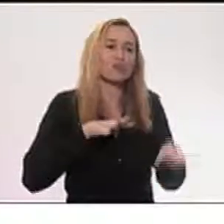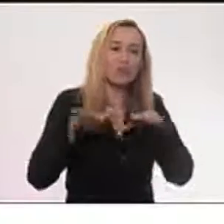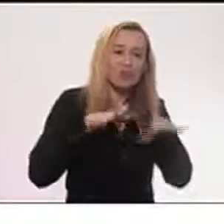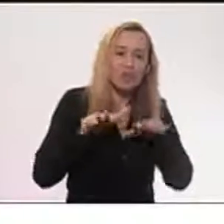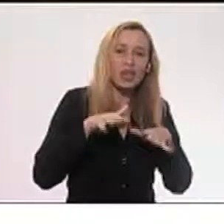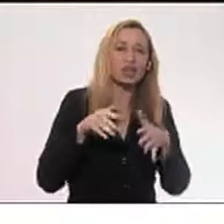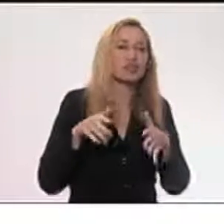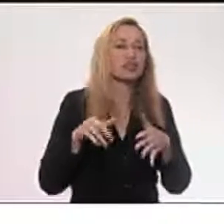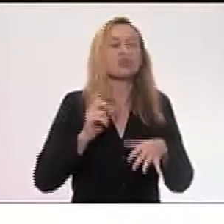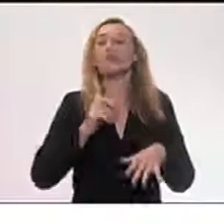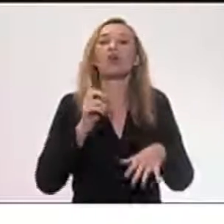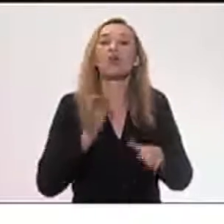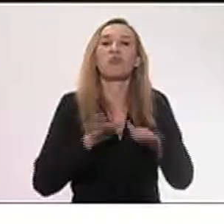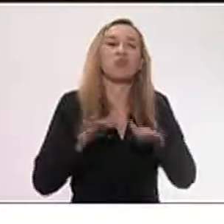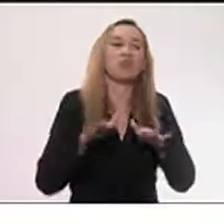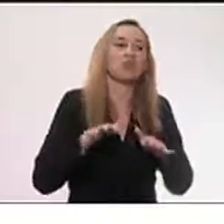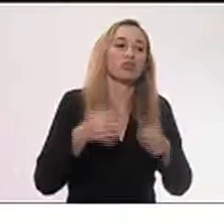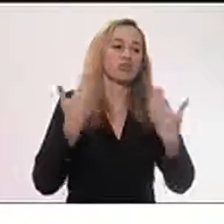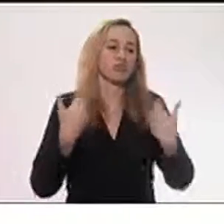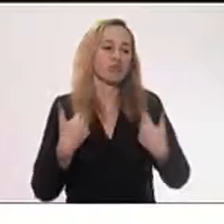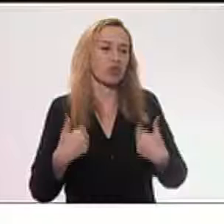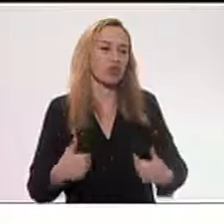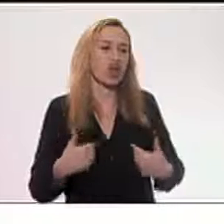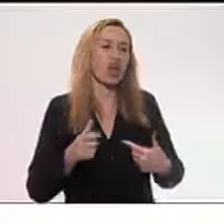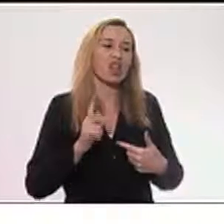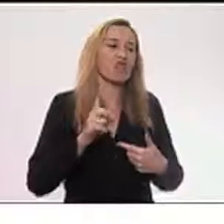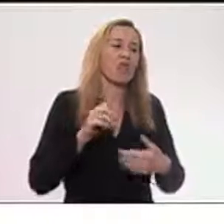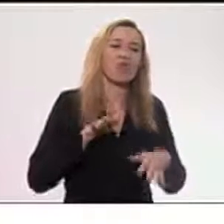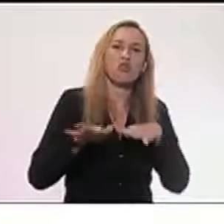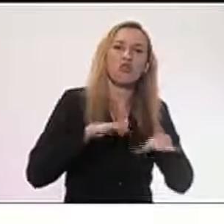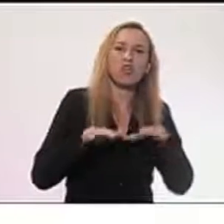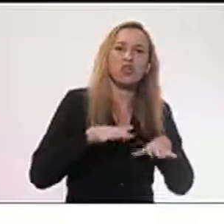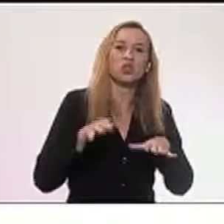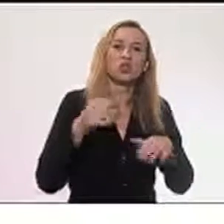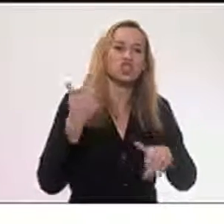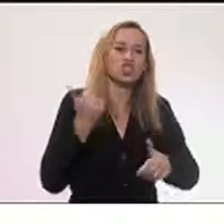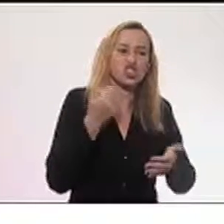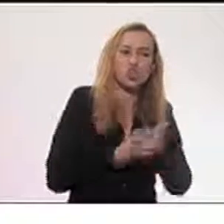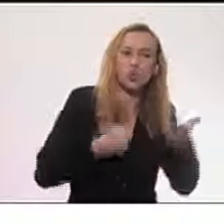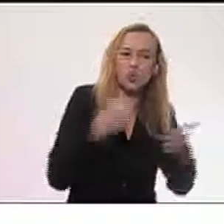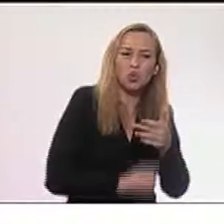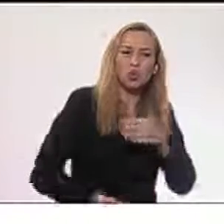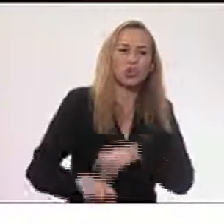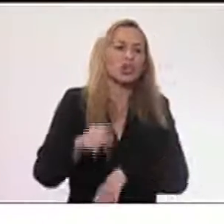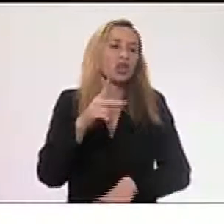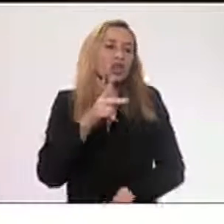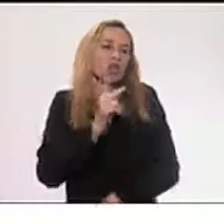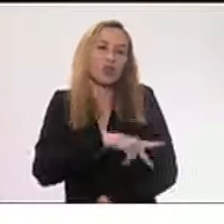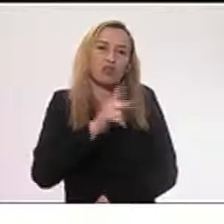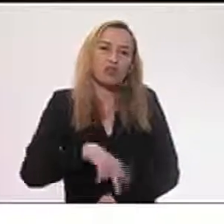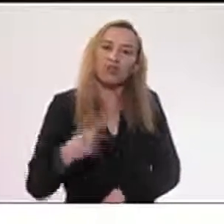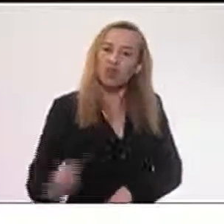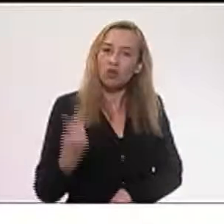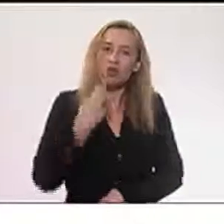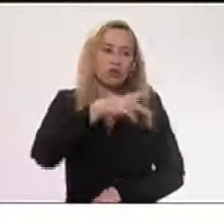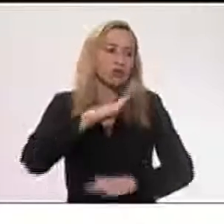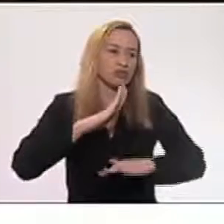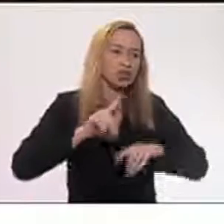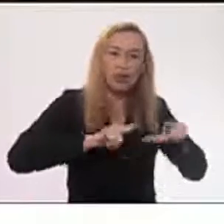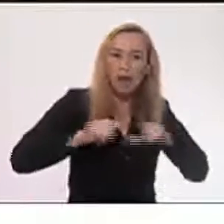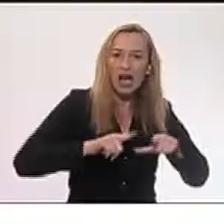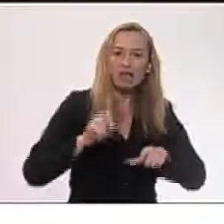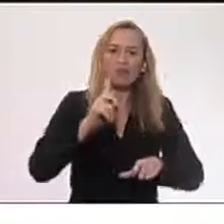que não é um movimento corporativo, não é um movimento de luta de professores por valorização de sua carreira, não é um movimento de luta